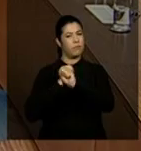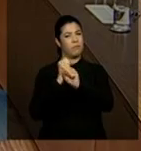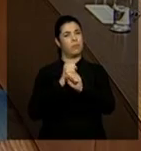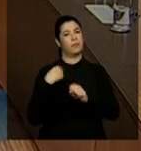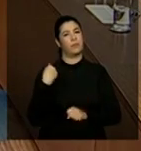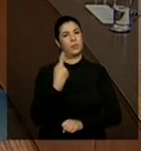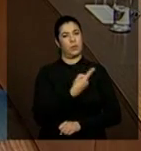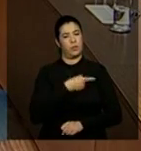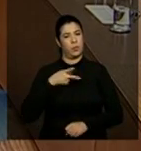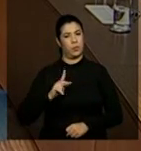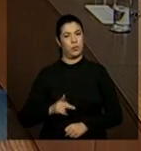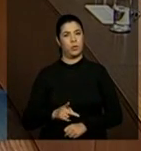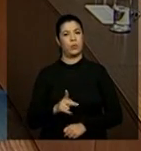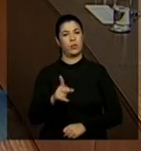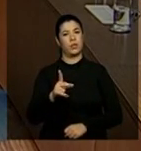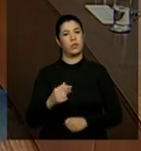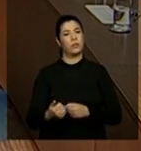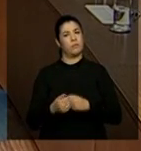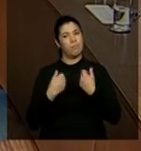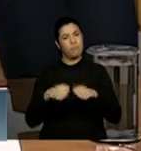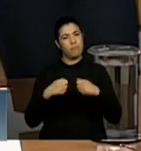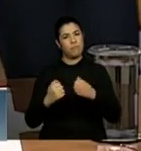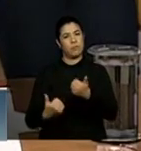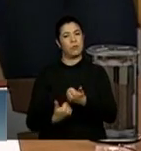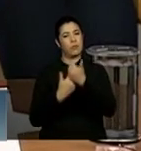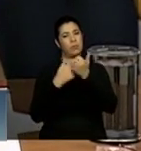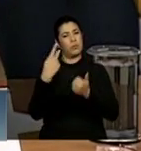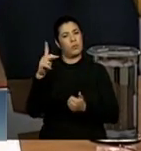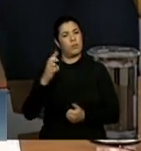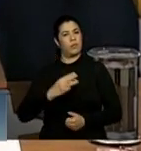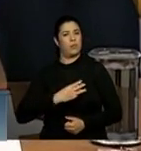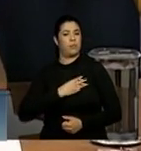continuamos contando com o seu apoio, ministro.